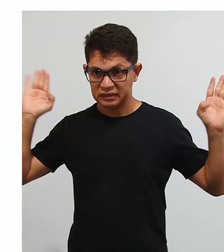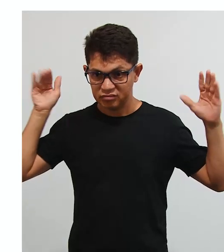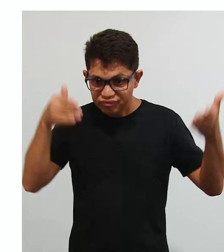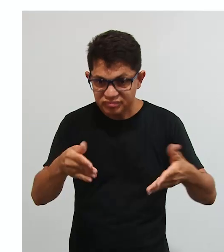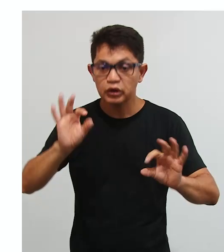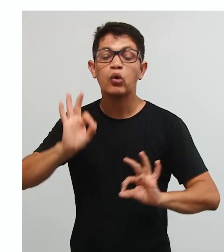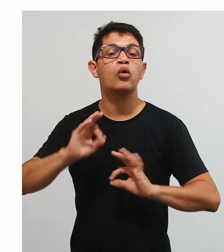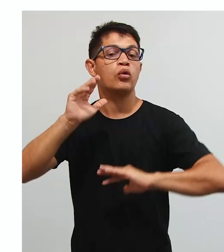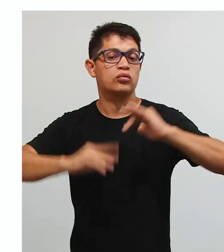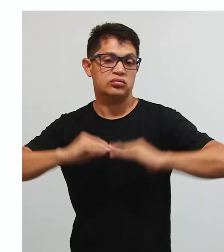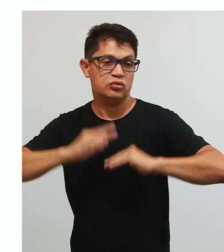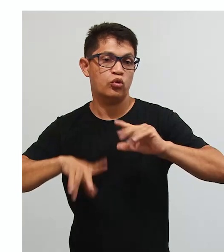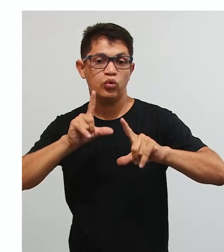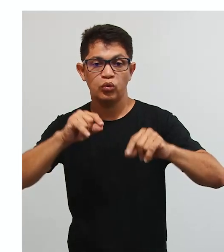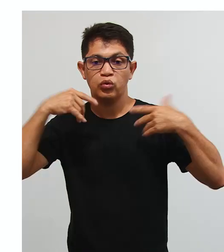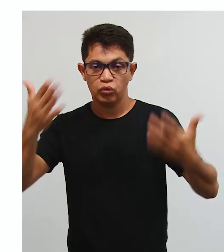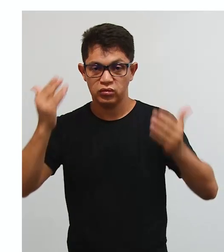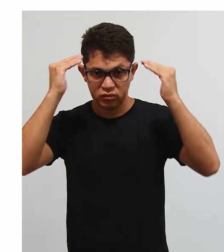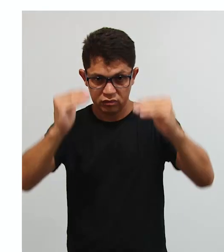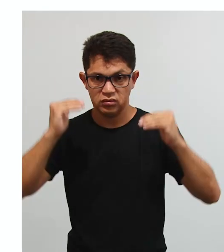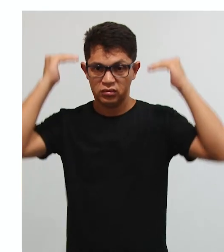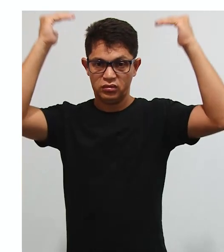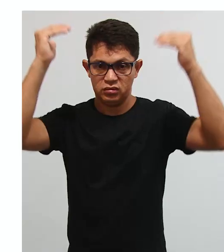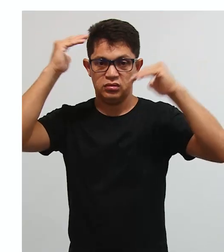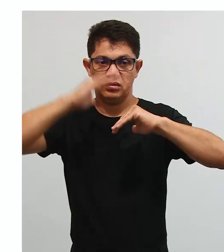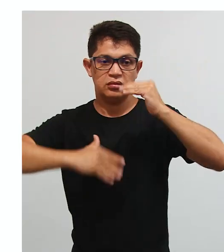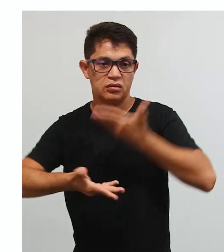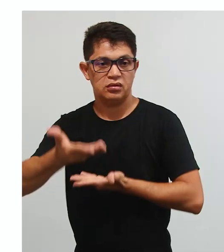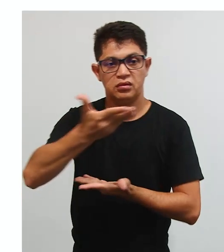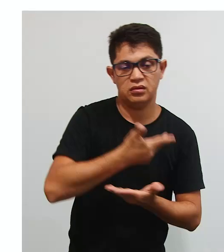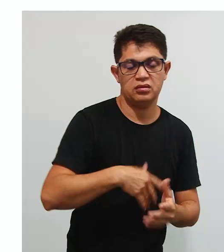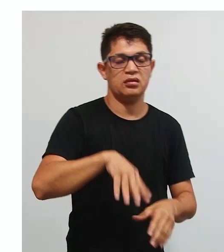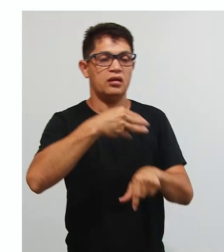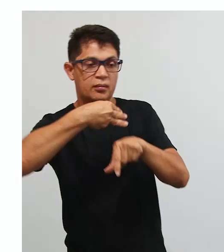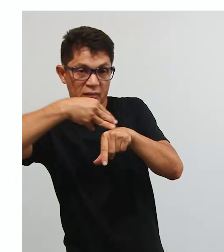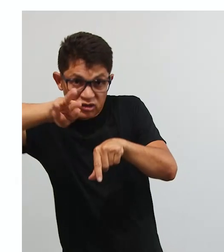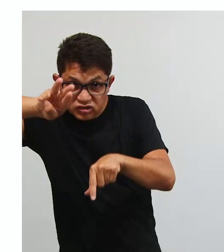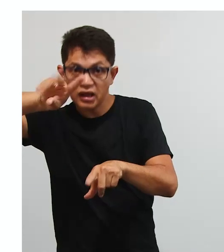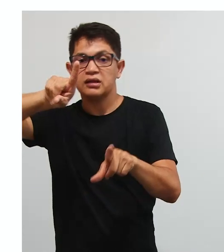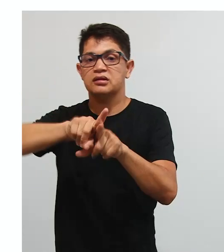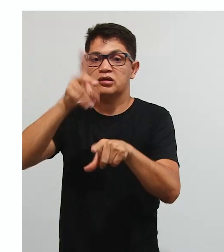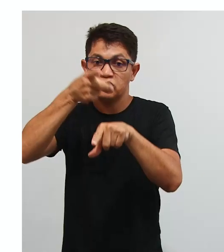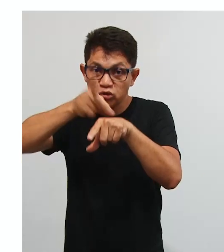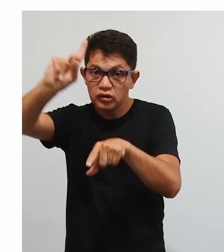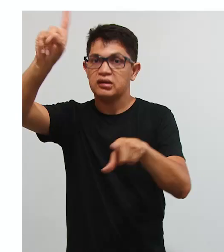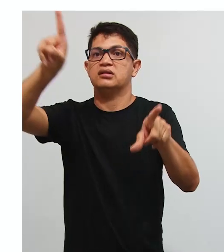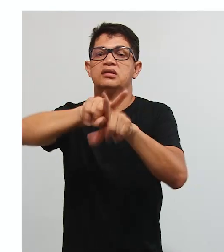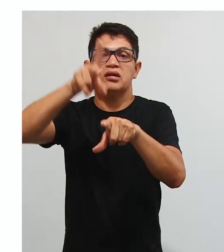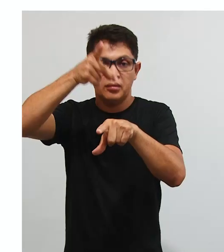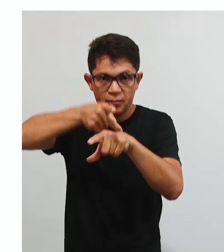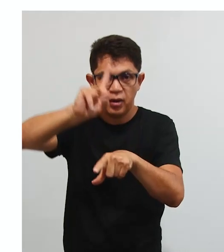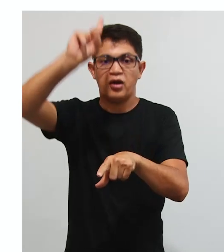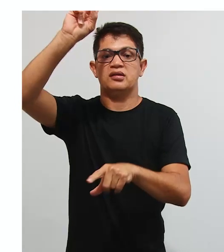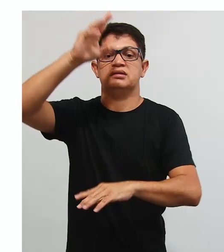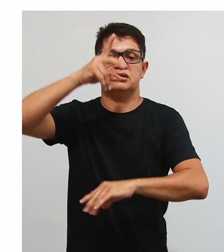os MBAs. E no estrito sensu, nós temos os mestrados, doutorados e